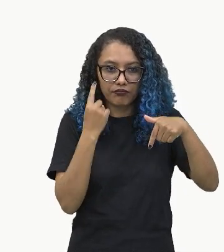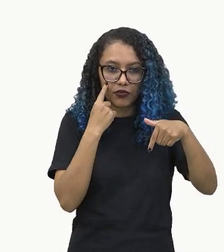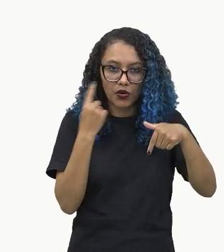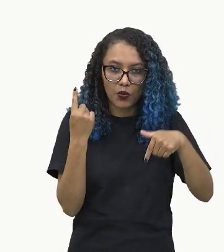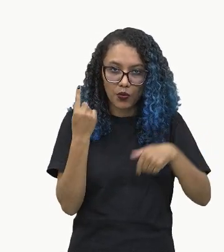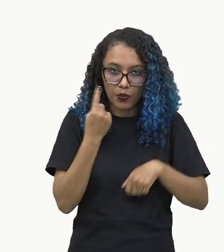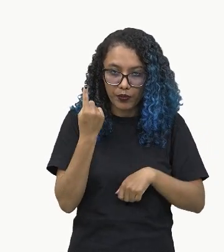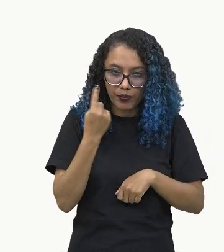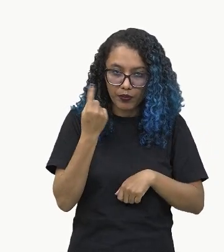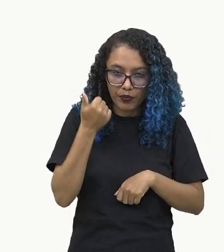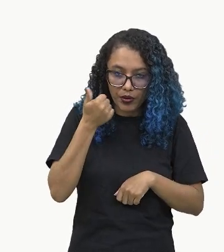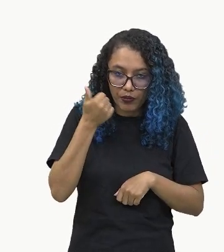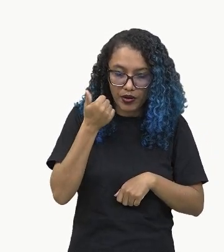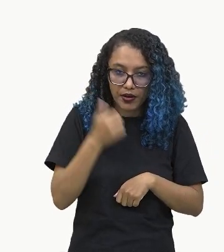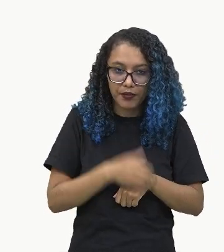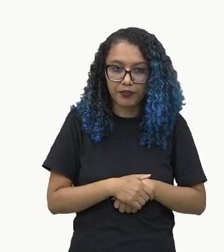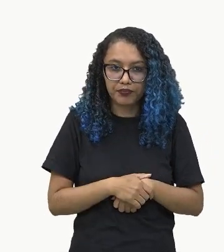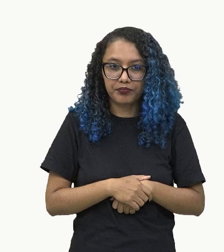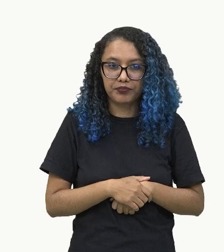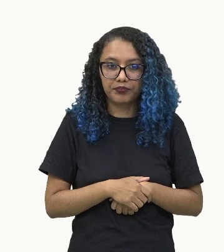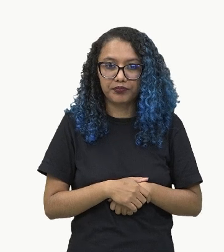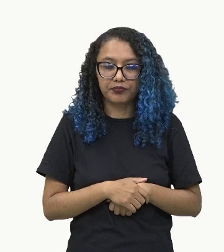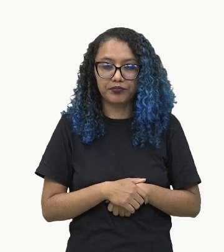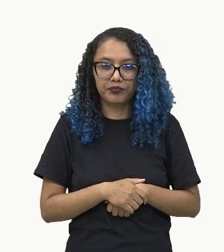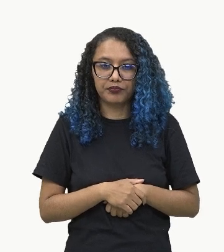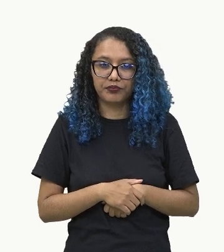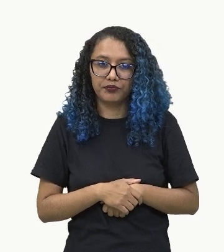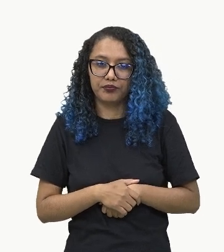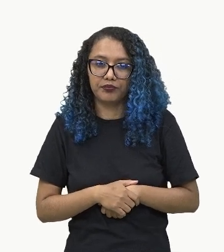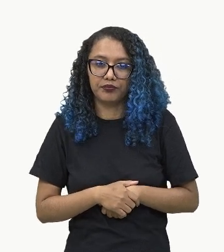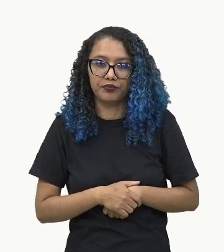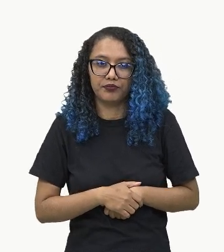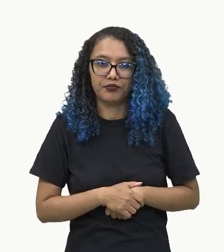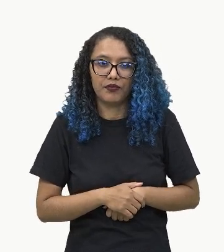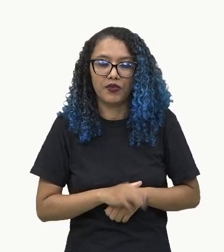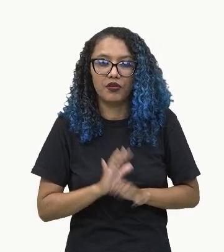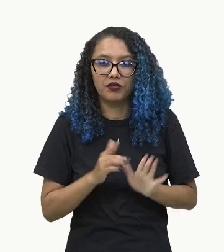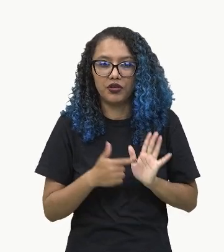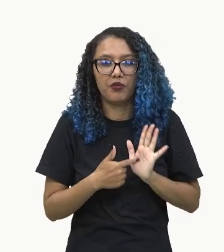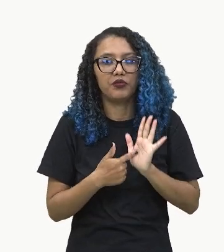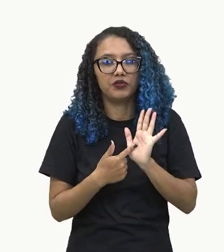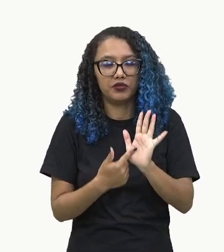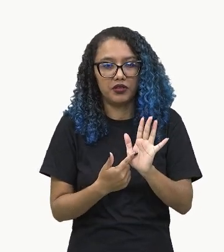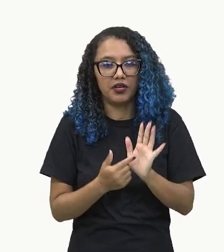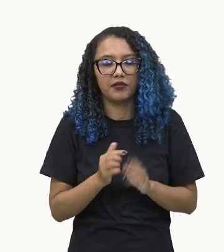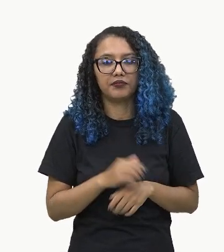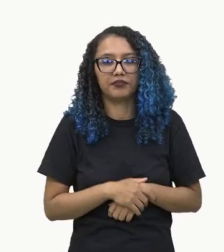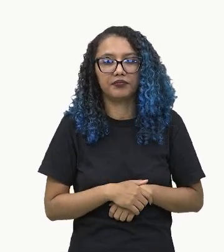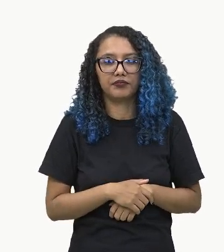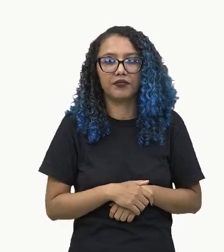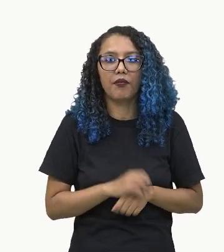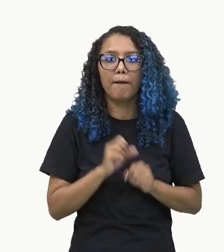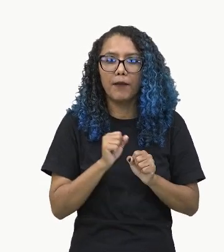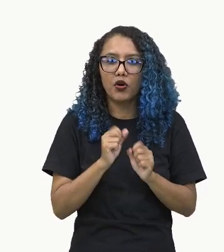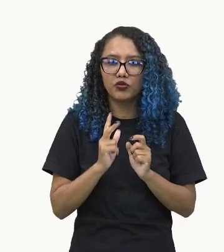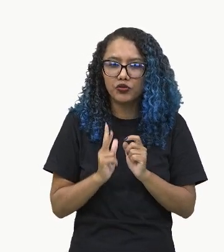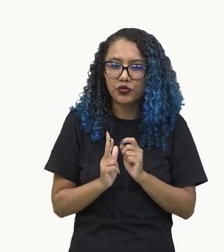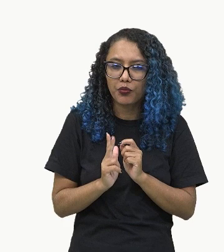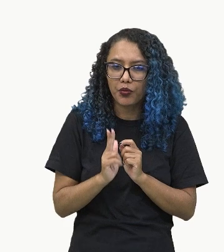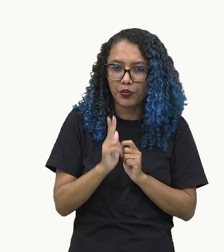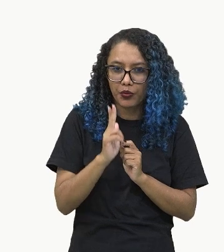1. Tá? É exatamente o que estava demonstrado agora há pouco. Porém, ó, eu posso fazer um recorte aqui,